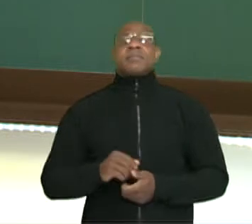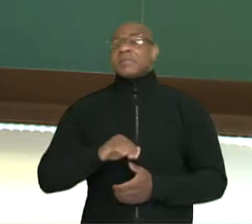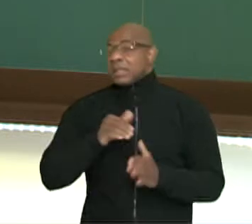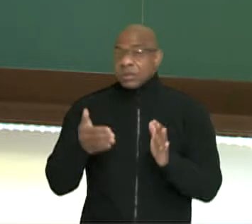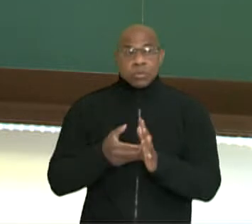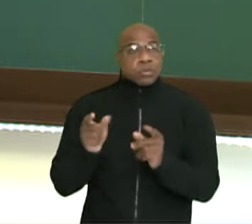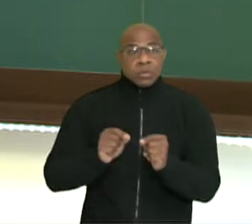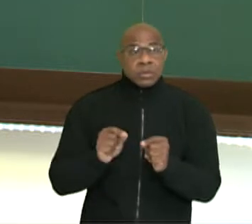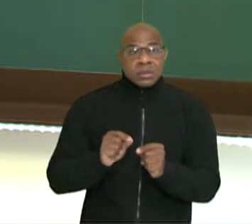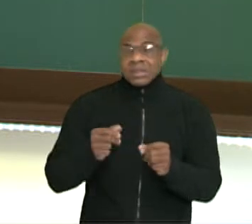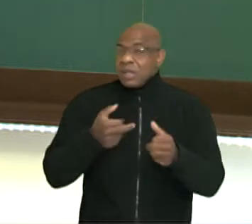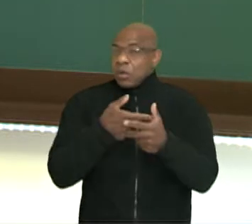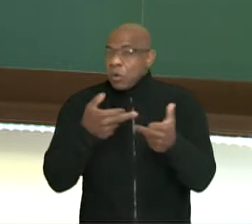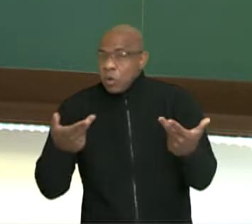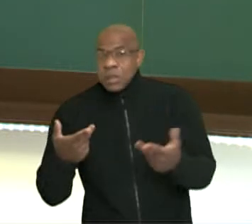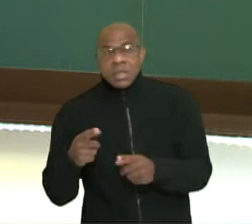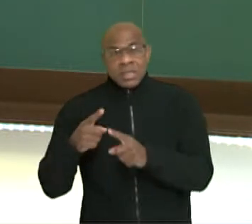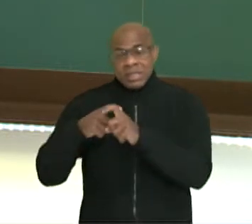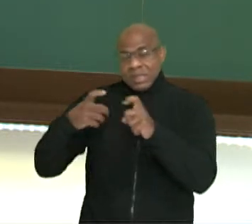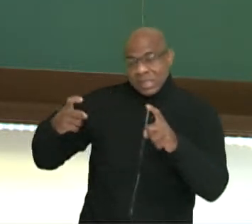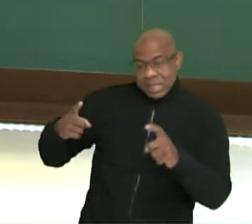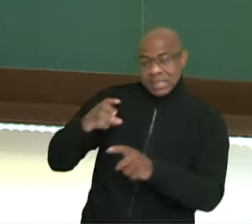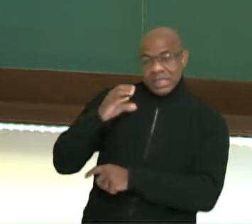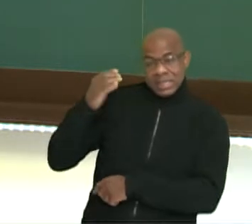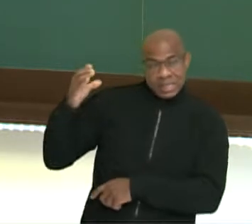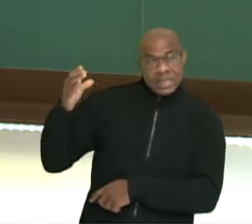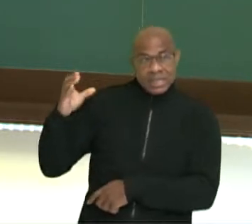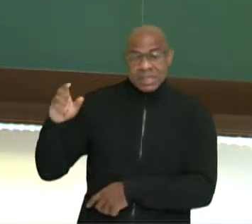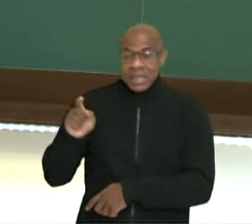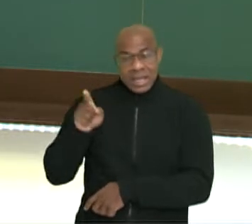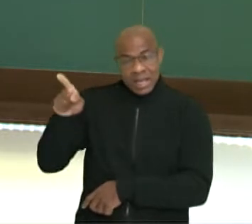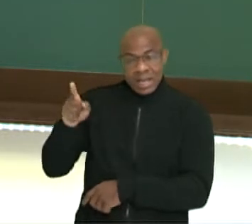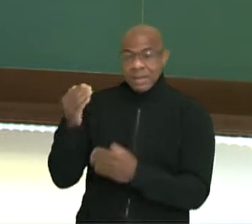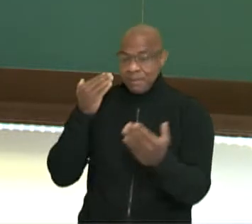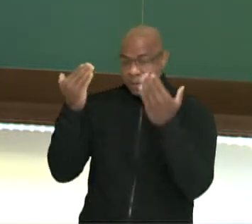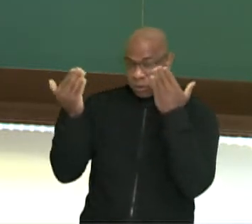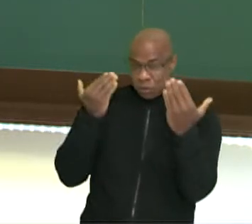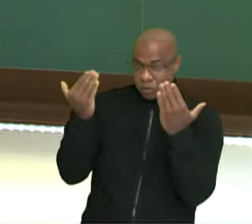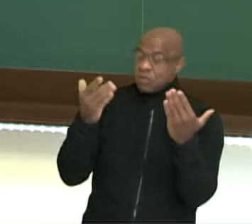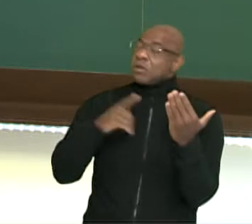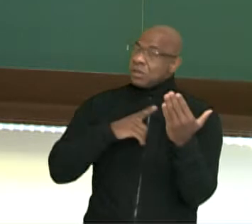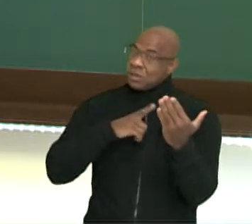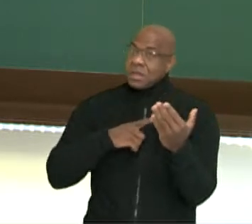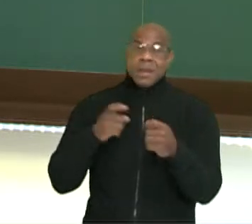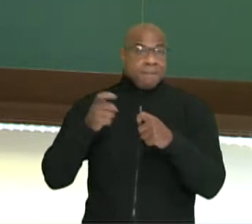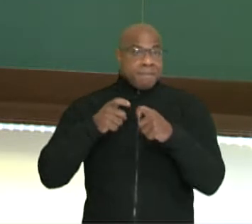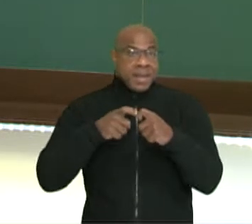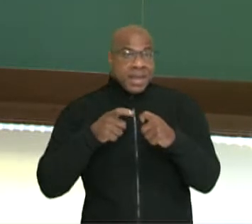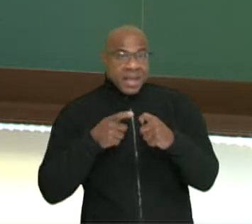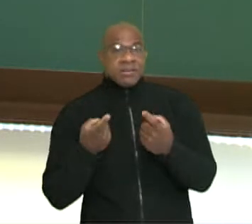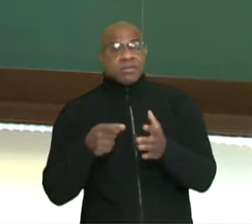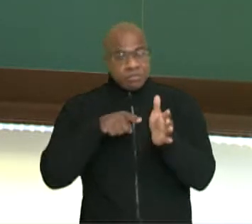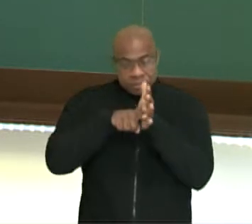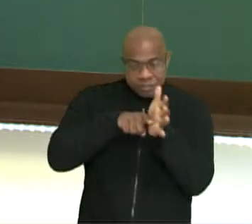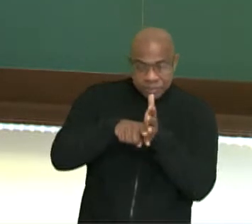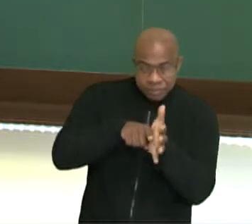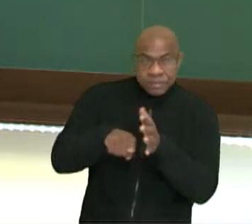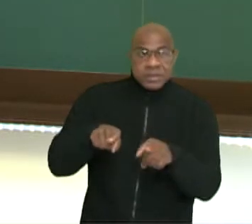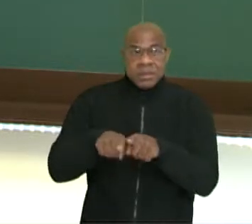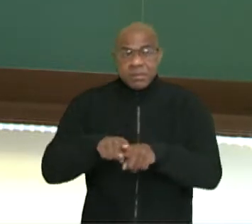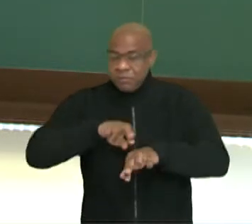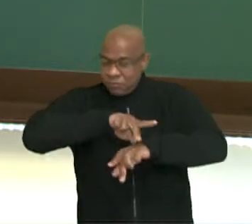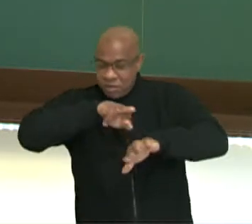Tem muita coisa de ciência ali, e ciência lá, ó, da psicologia, de médicos e cientistas e